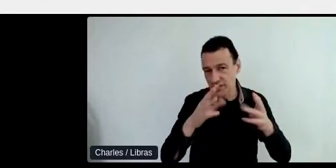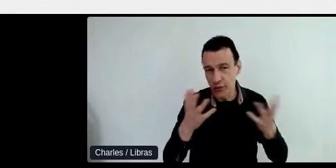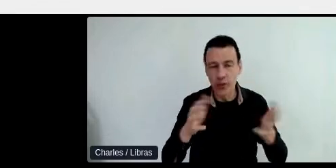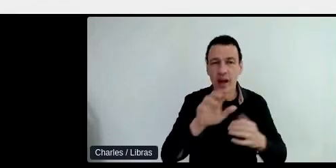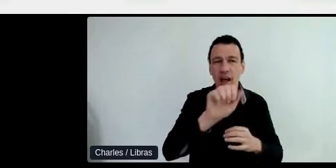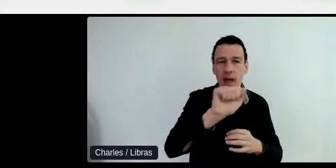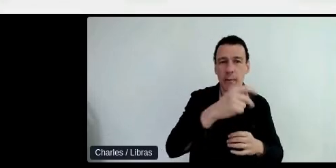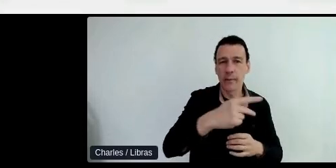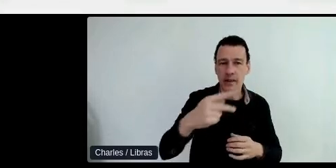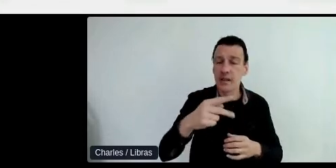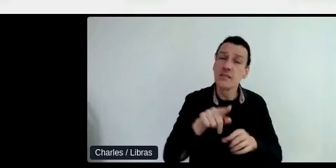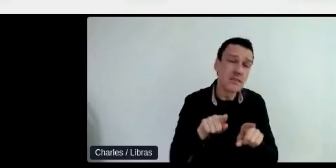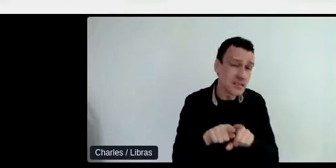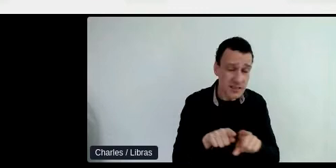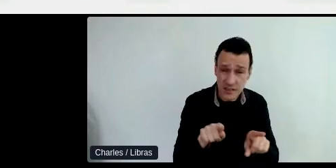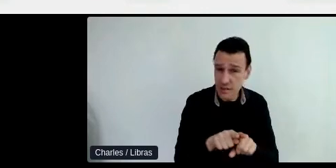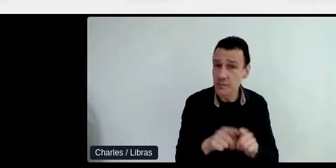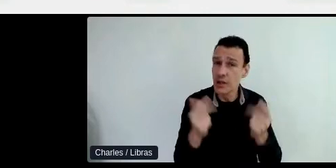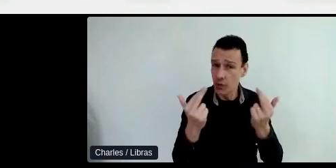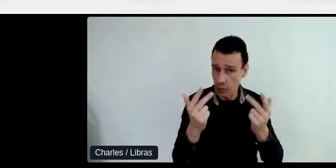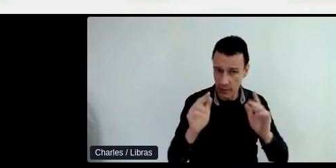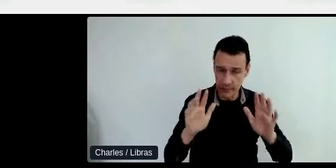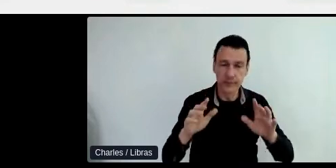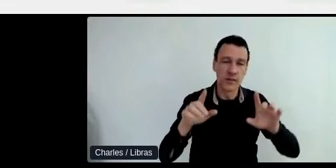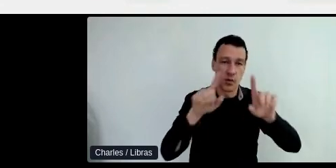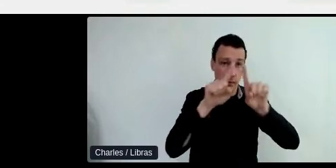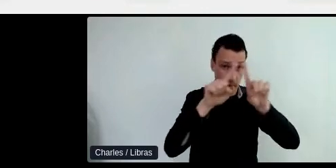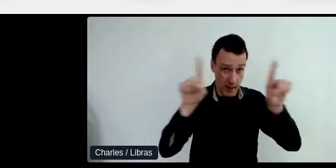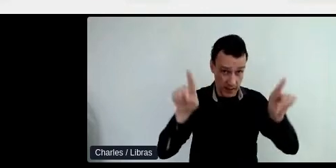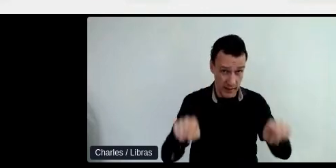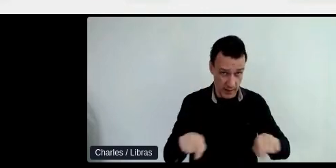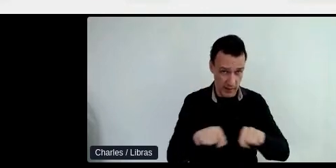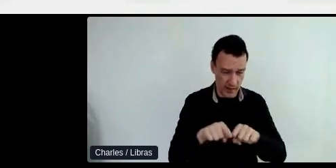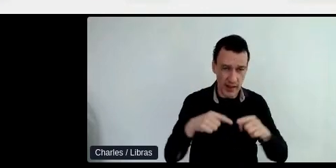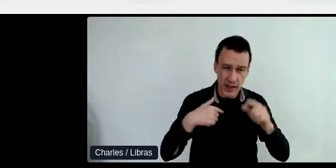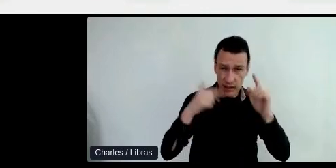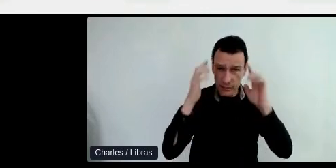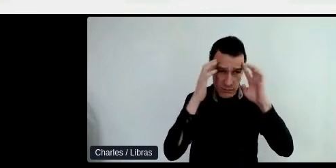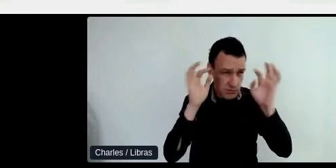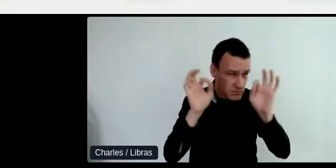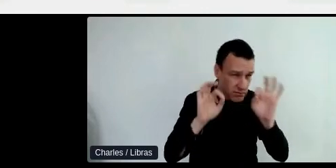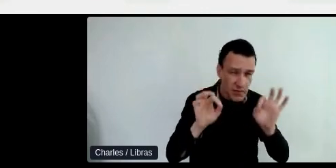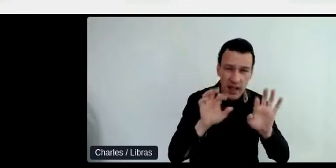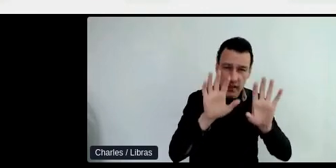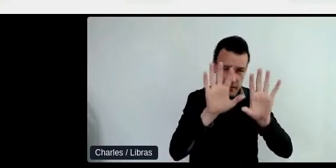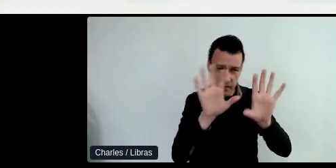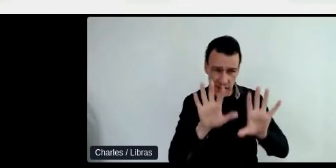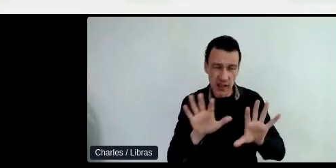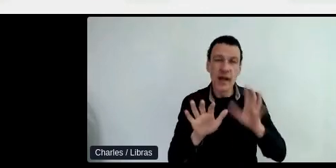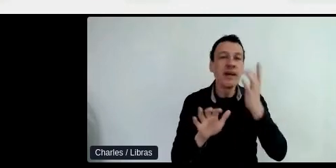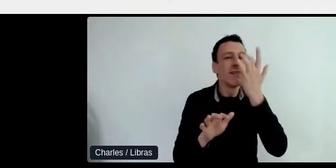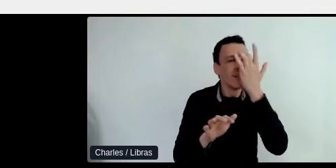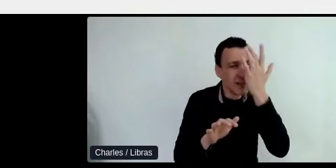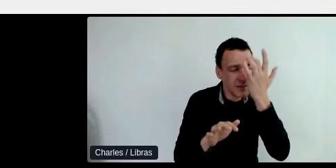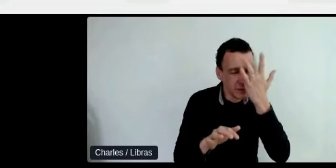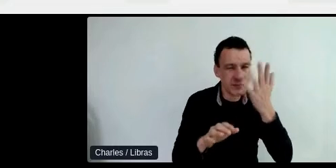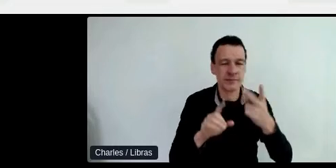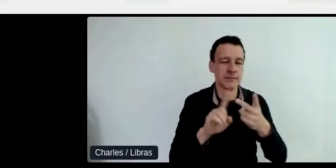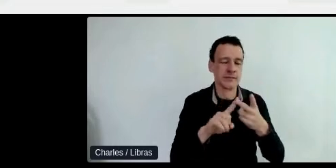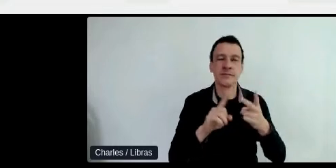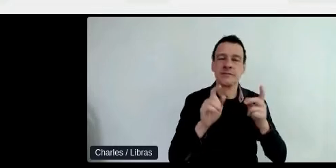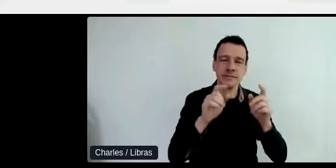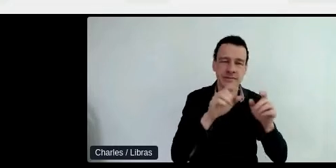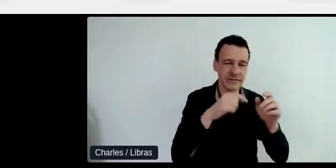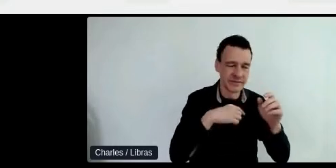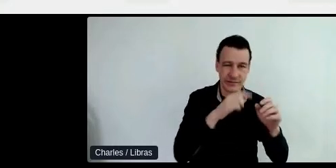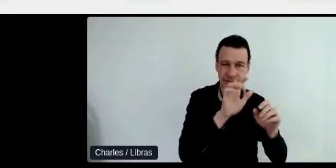tela que ela é fácil de ser compreendida, se ela tem uma navegação semântica,